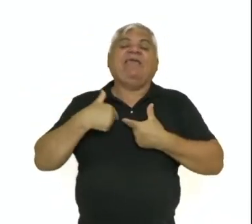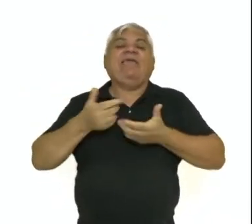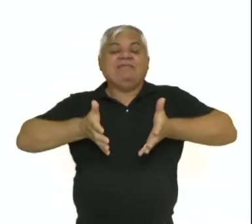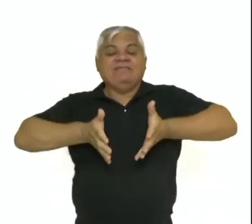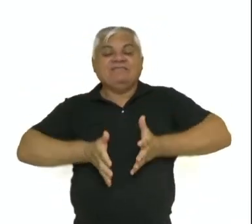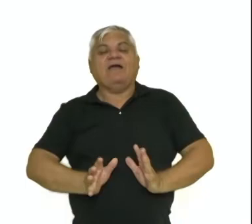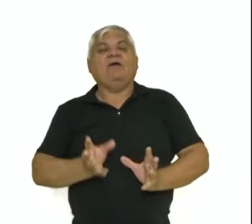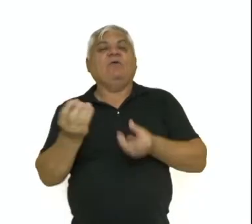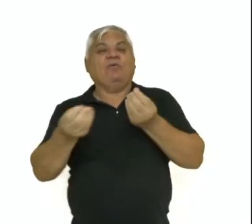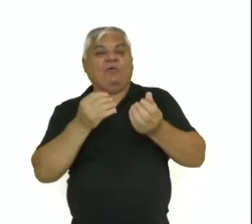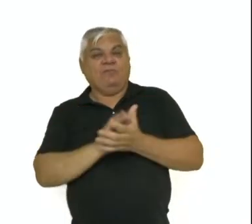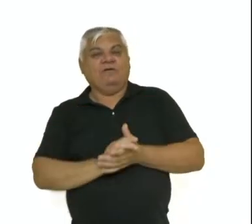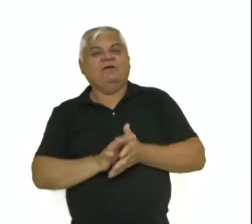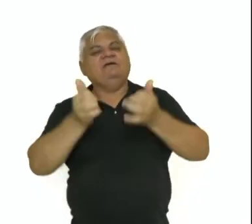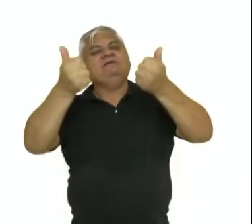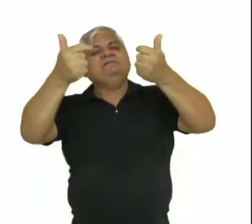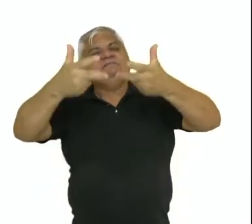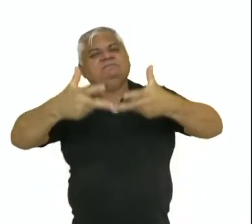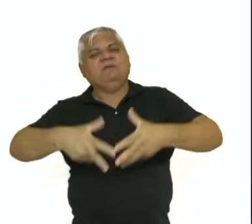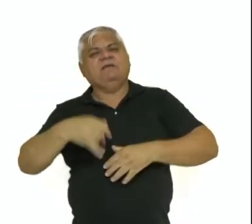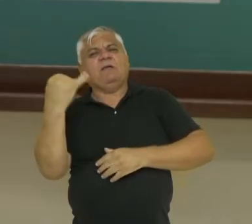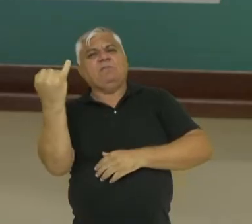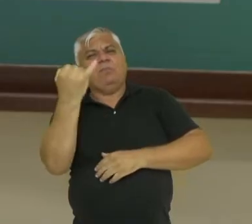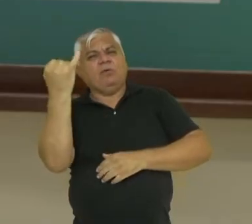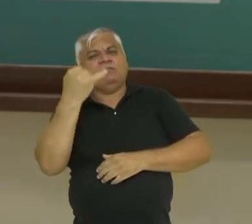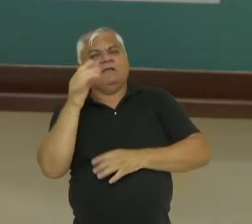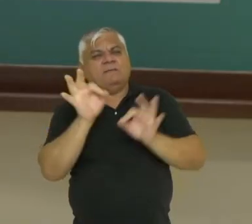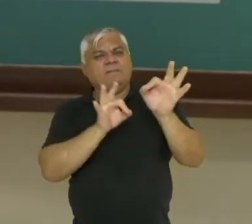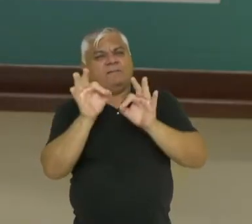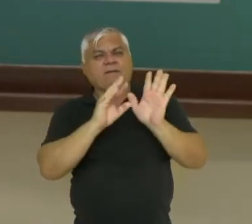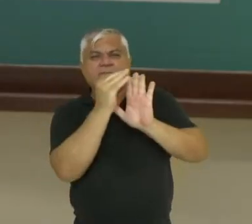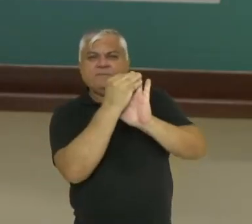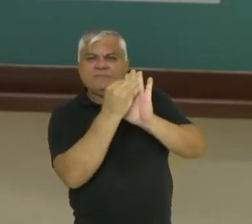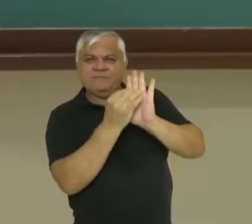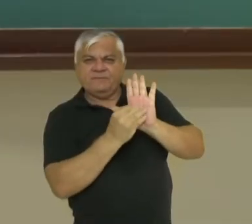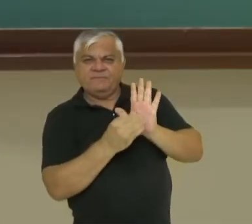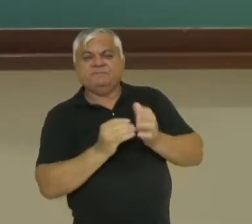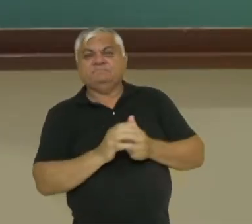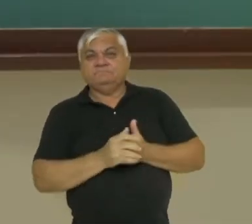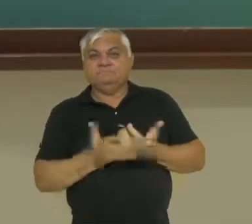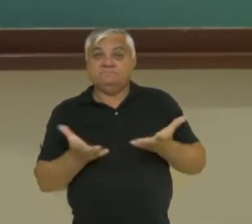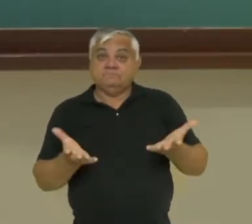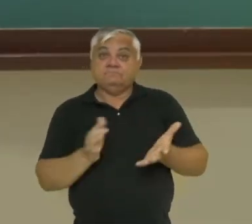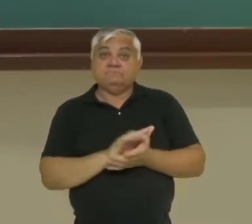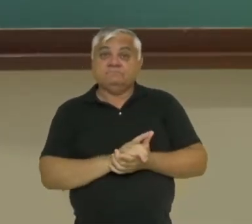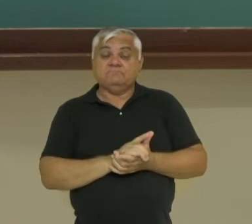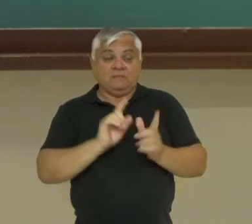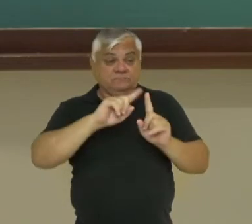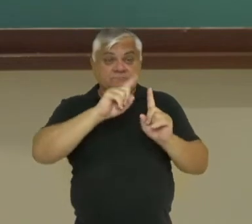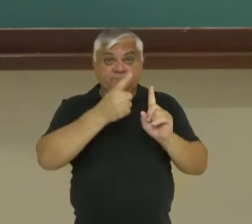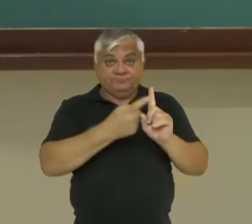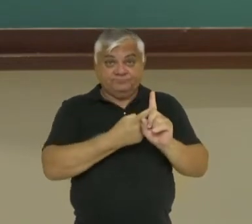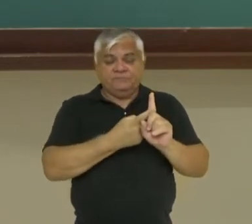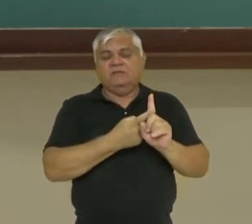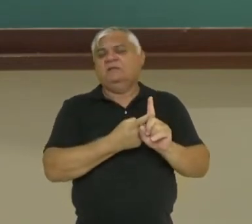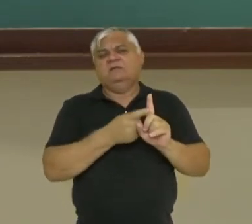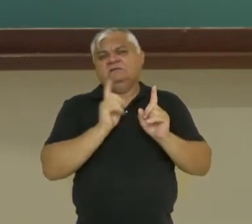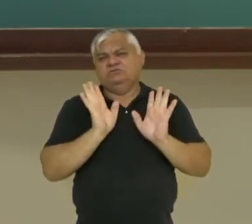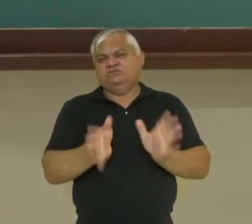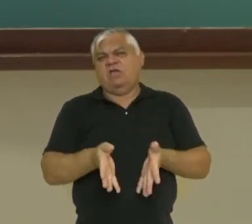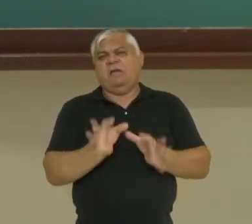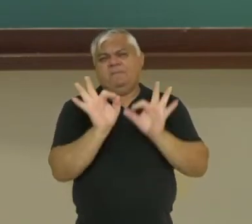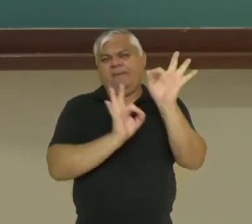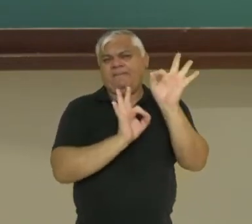transcorra. Comente a importância de planejar o parto. Não digamos que essa gestação tenha sido